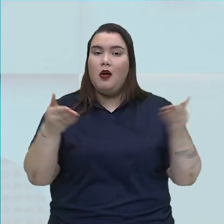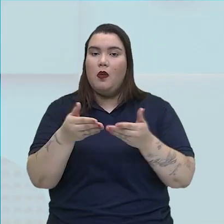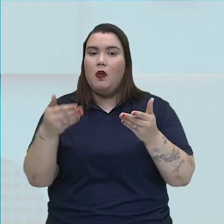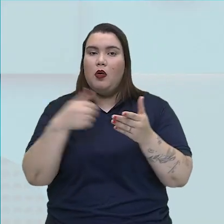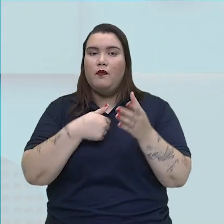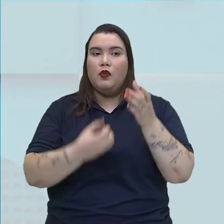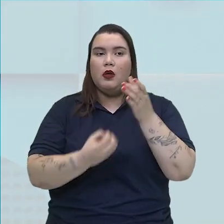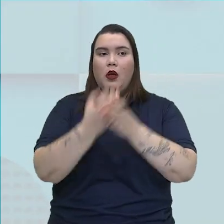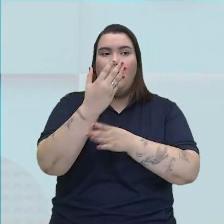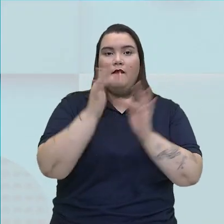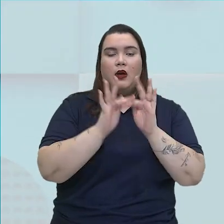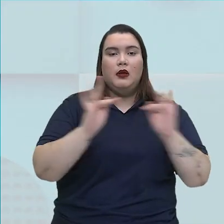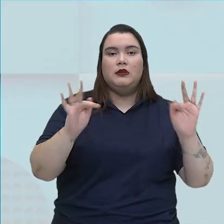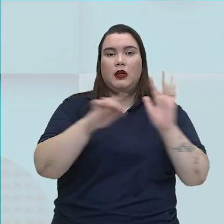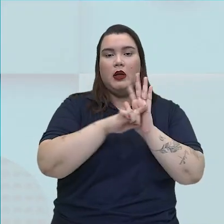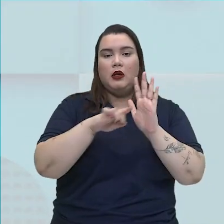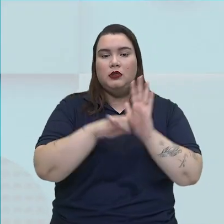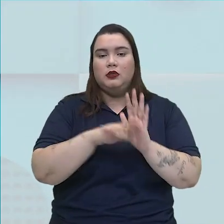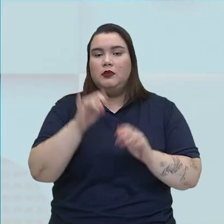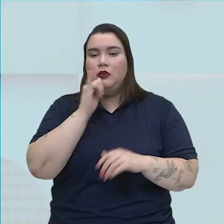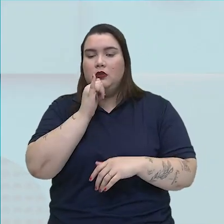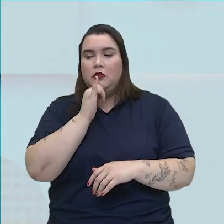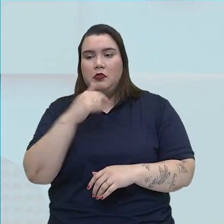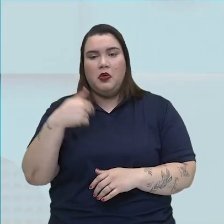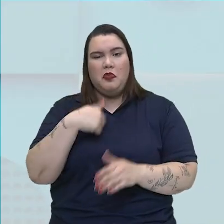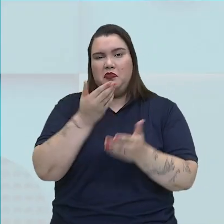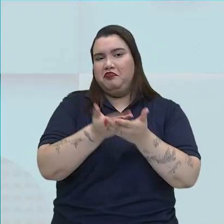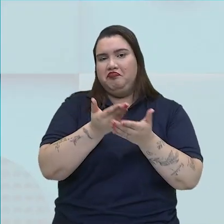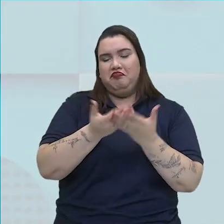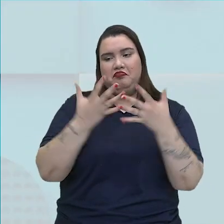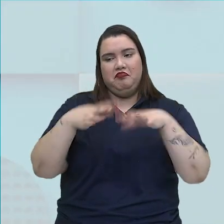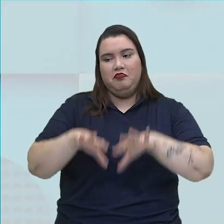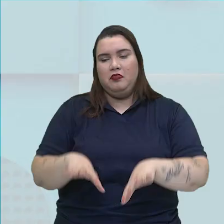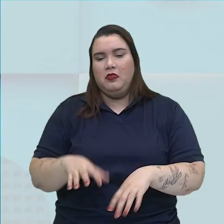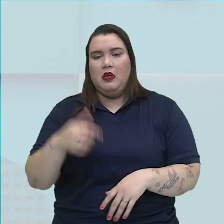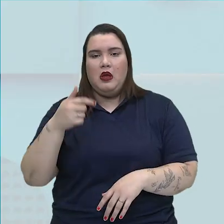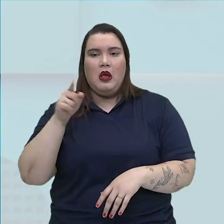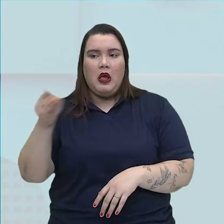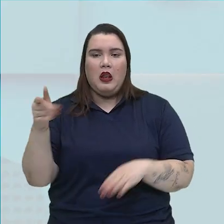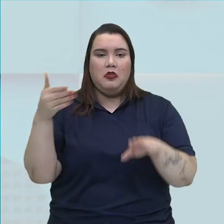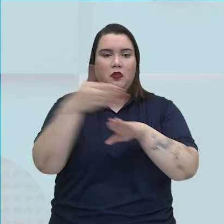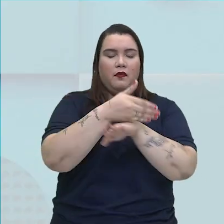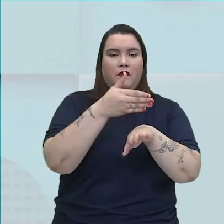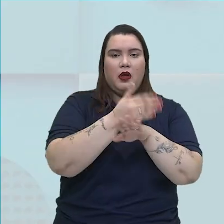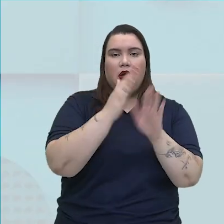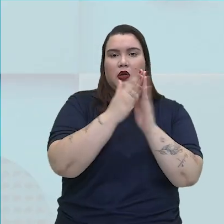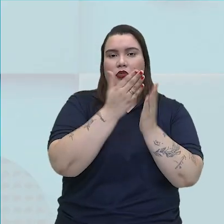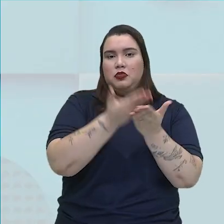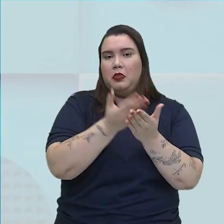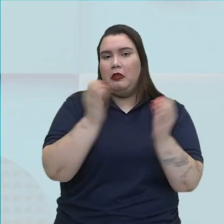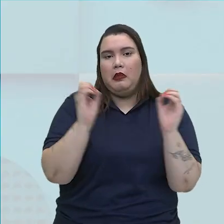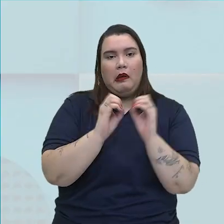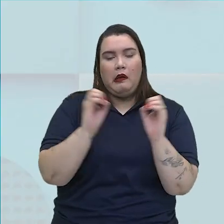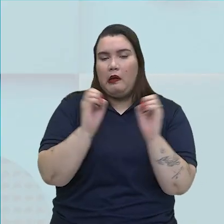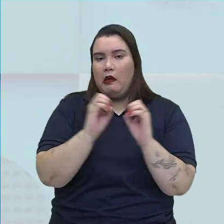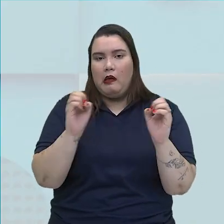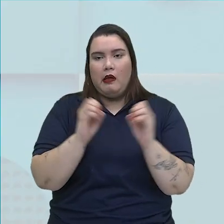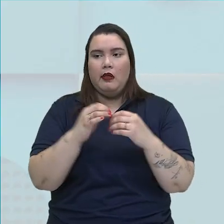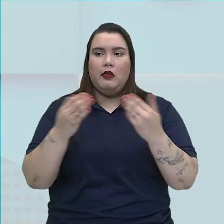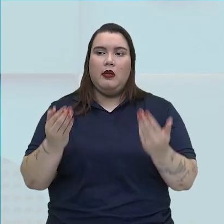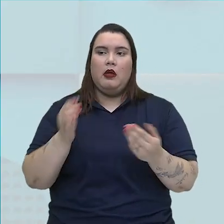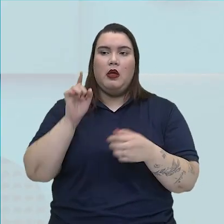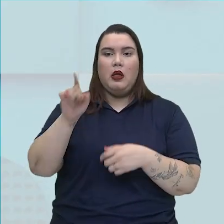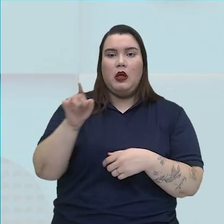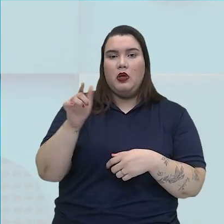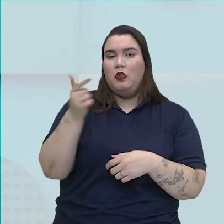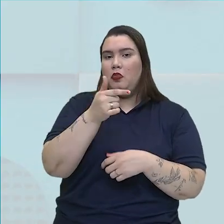escola, ela não dirige um carro, ele não viaja muito. Então, agora é a formação de frases